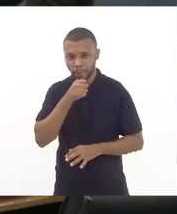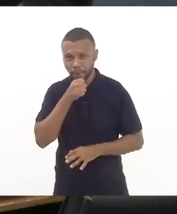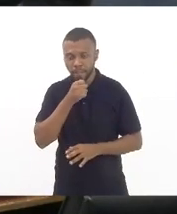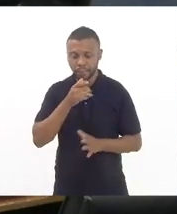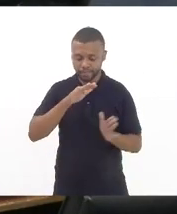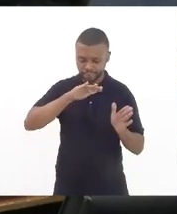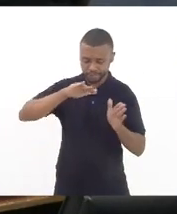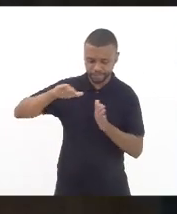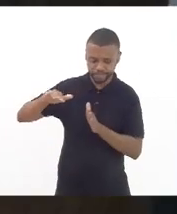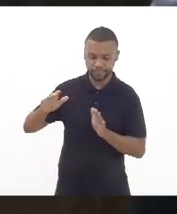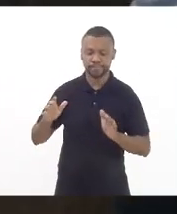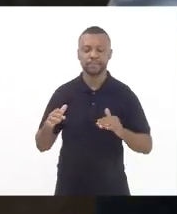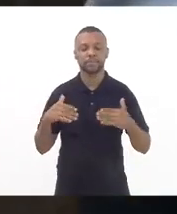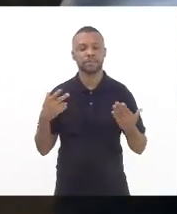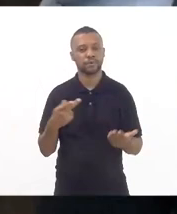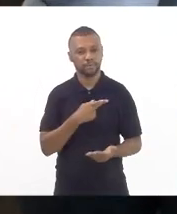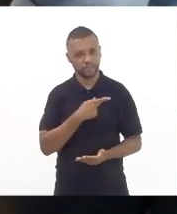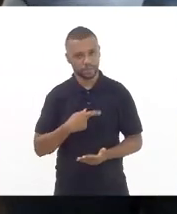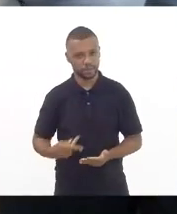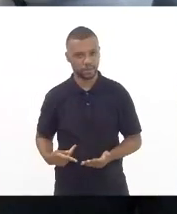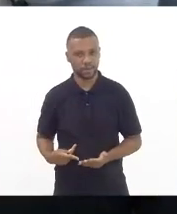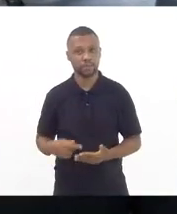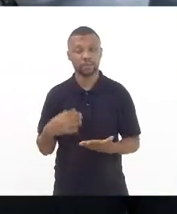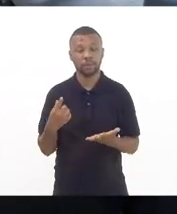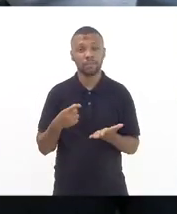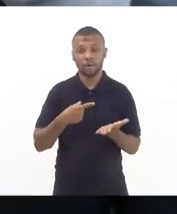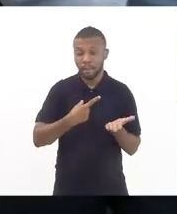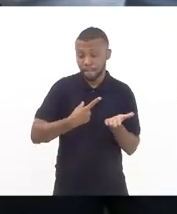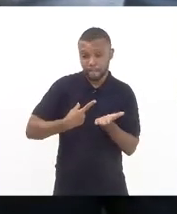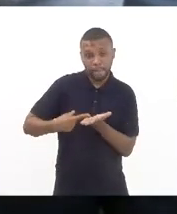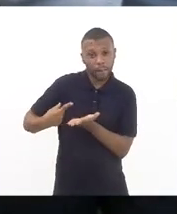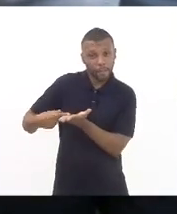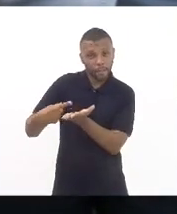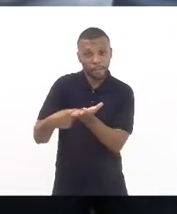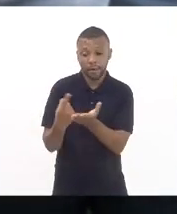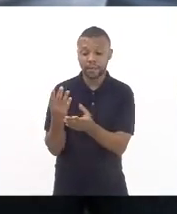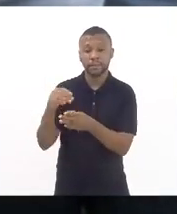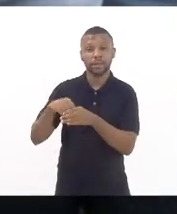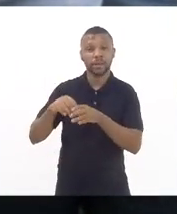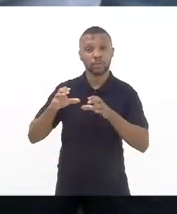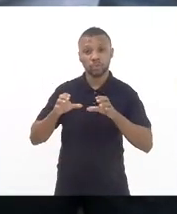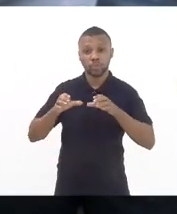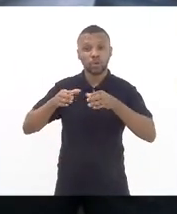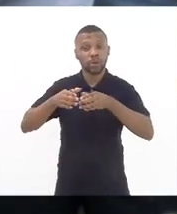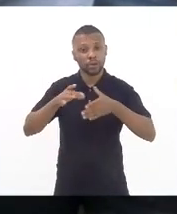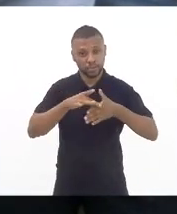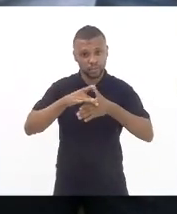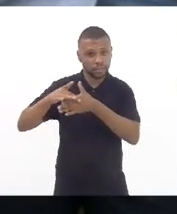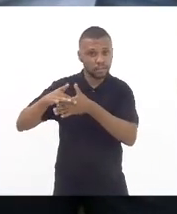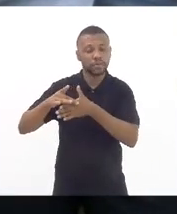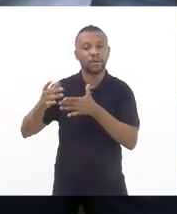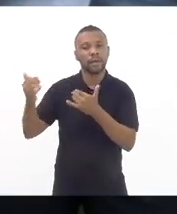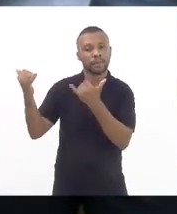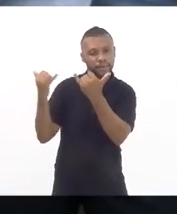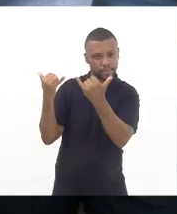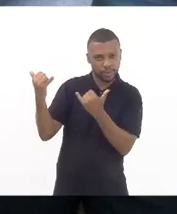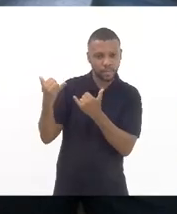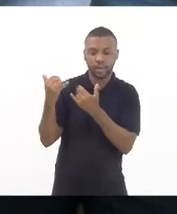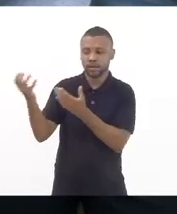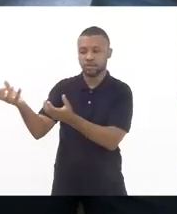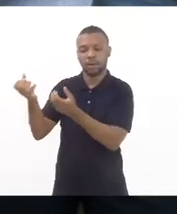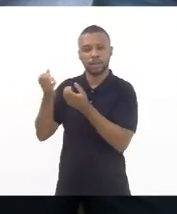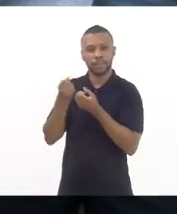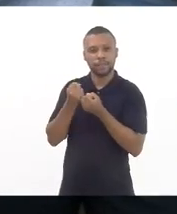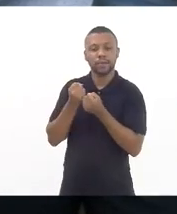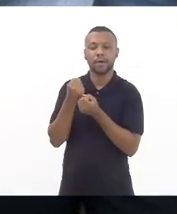Presidente, acho que foi combinado, né, no Colégio de Líderes ontem essas mensagens que viriam. Acho